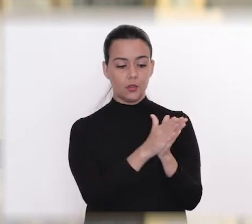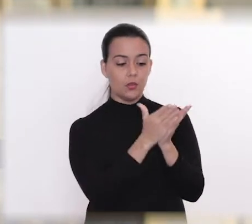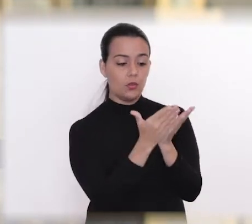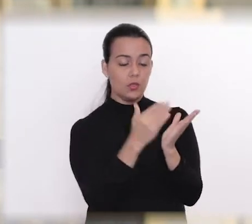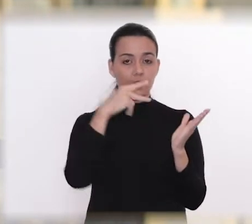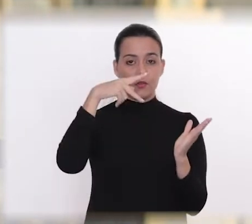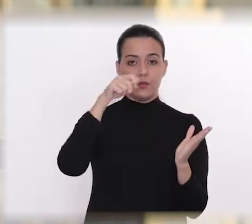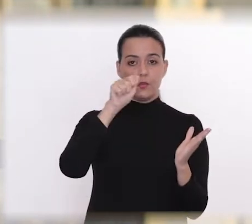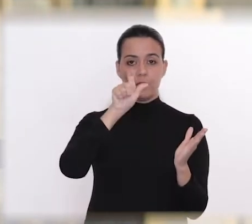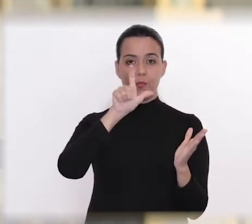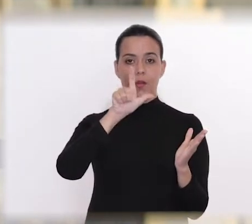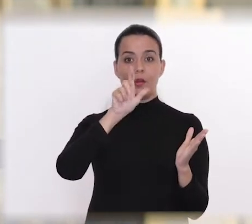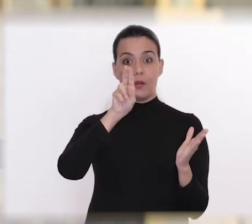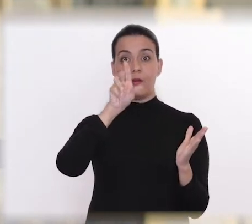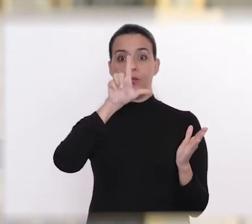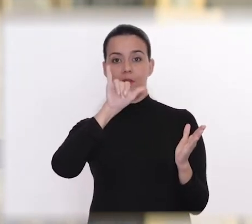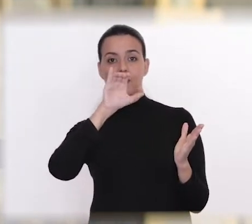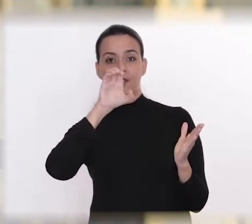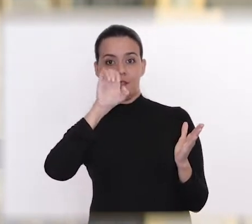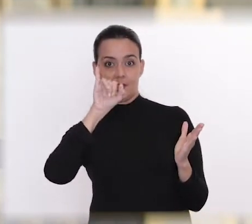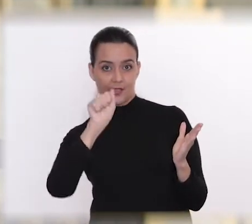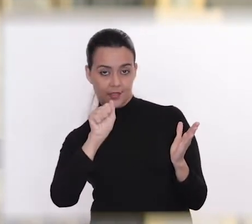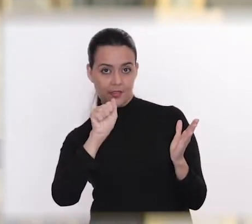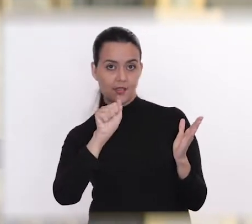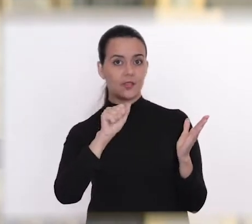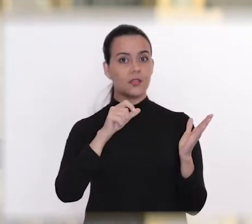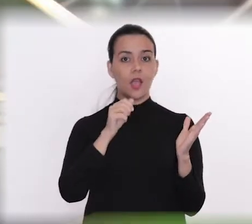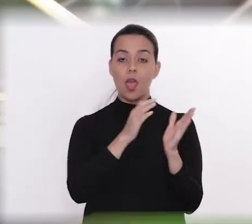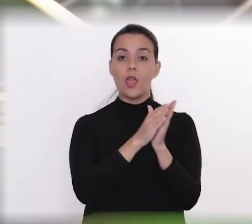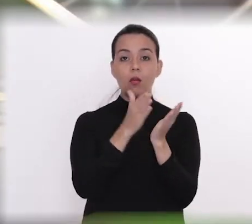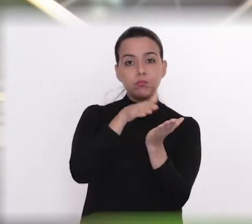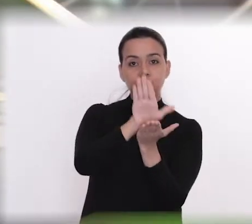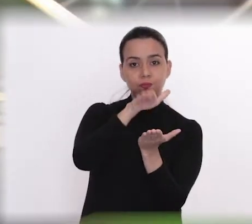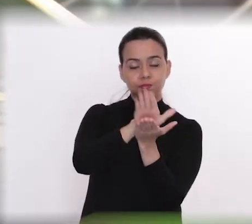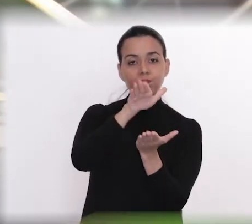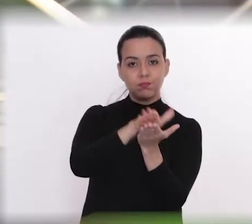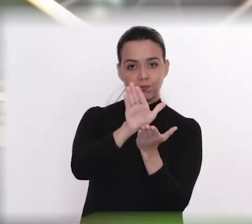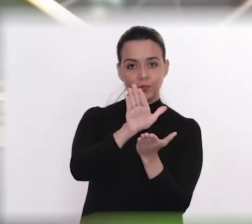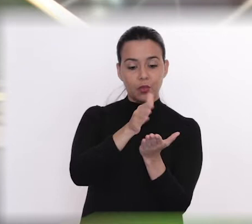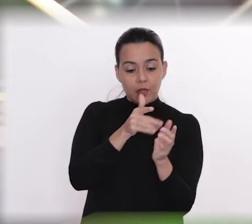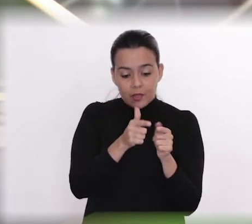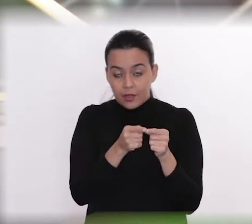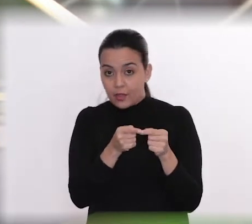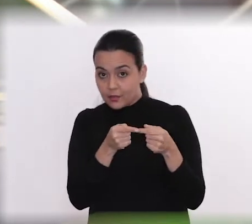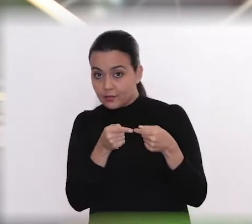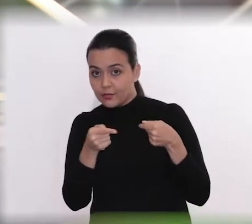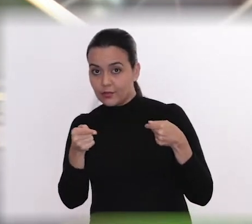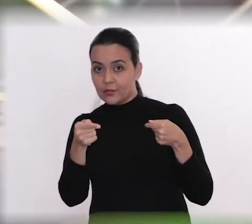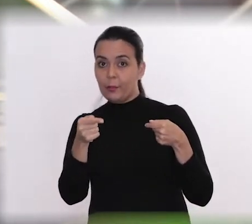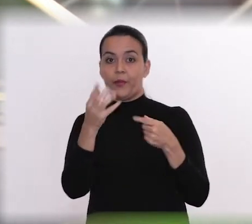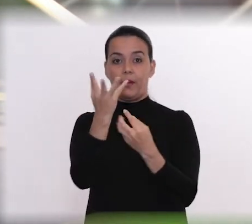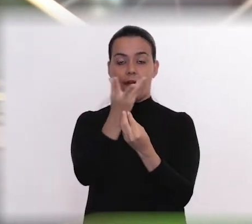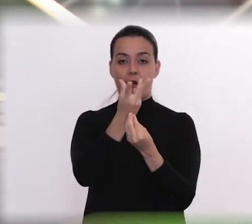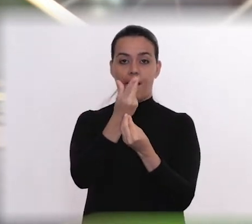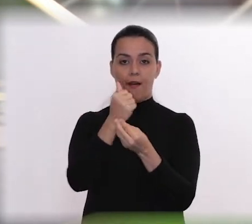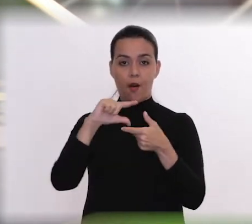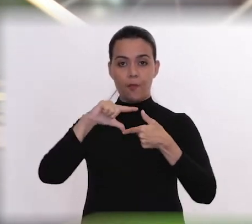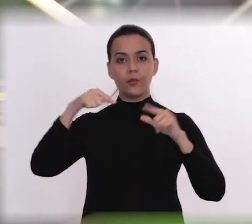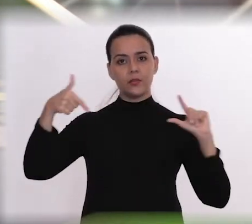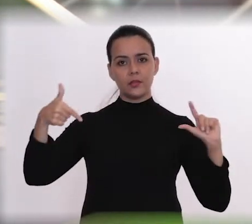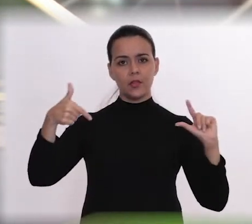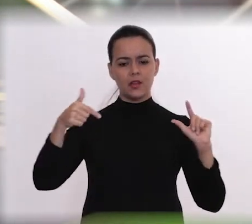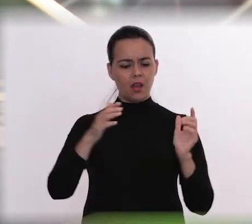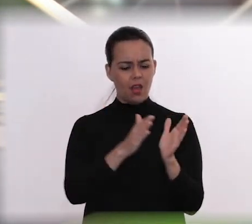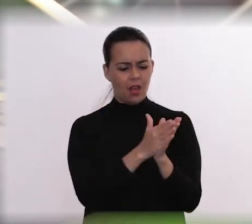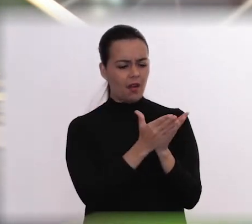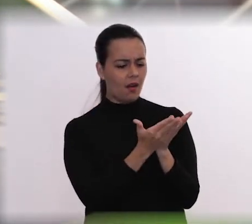em 22, pouco depois da Semana de Arte Moderna, foi apontado como um livro futurista,